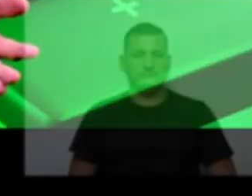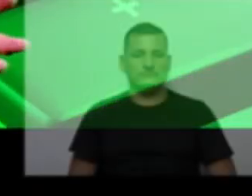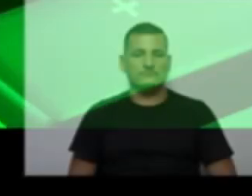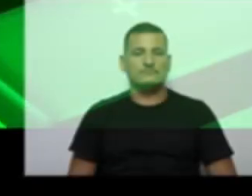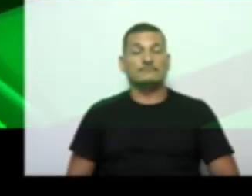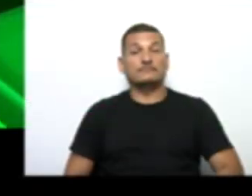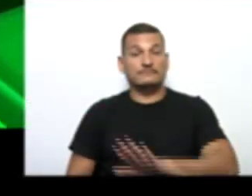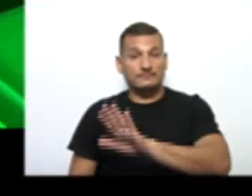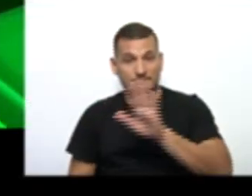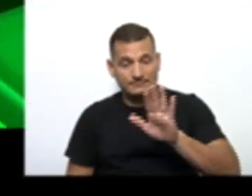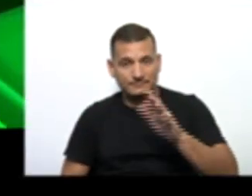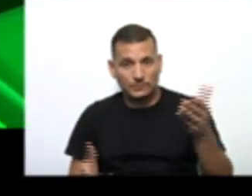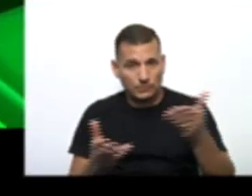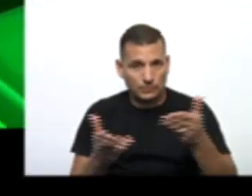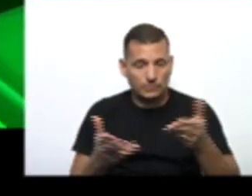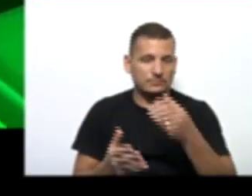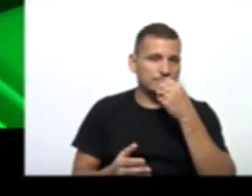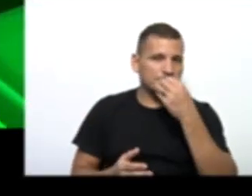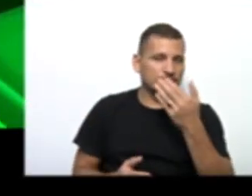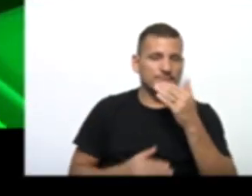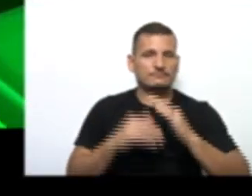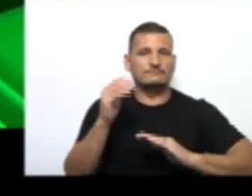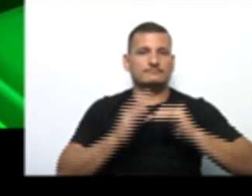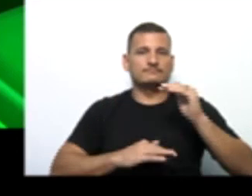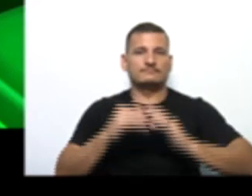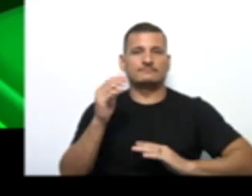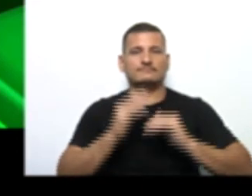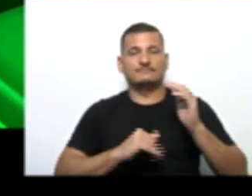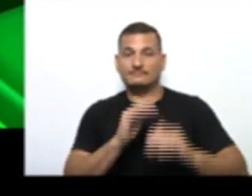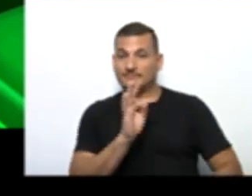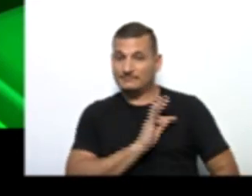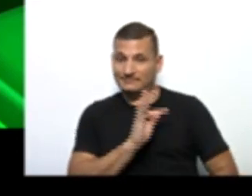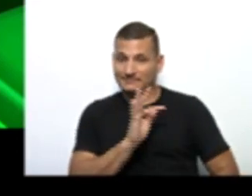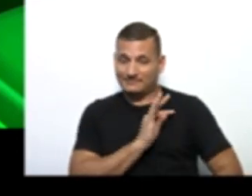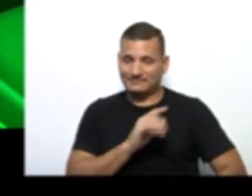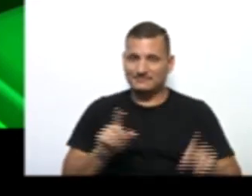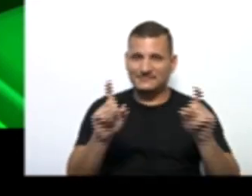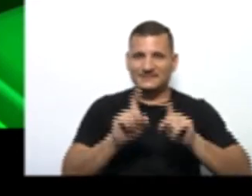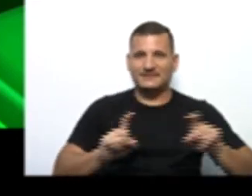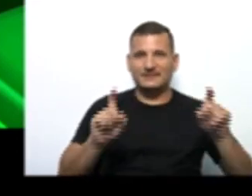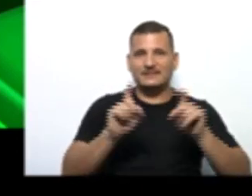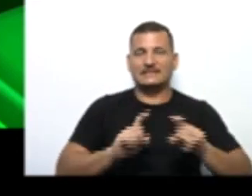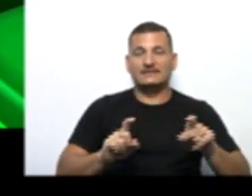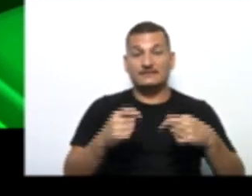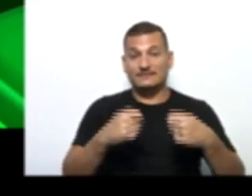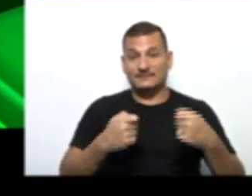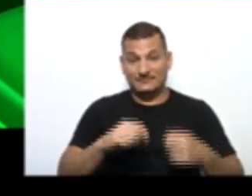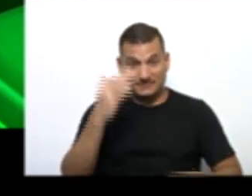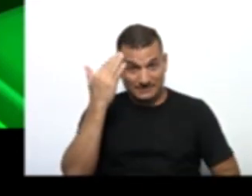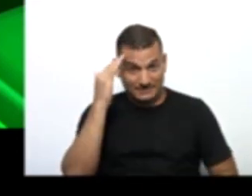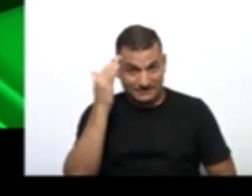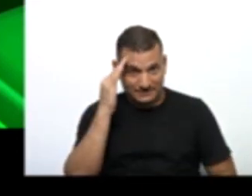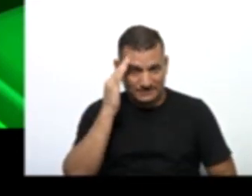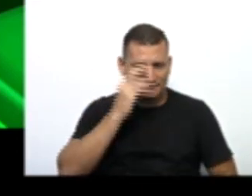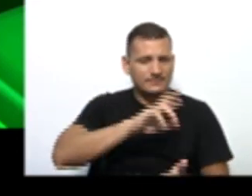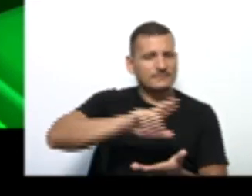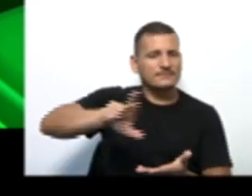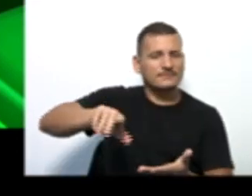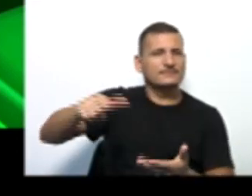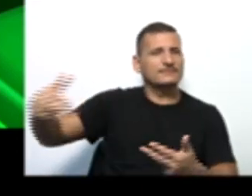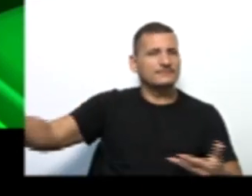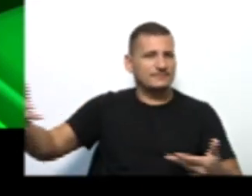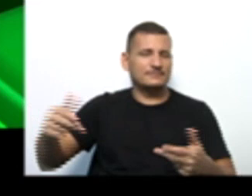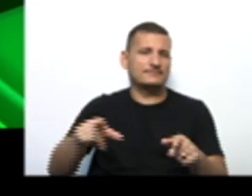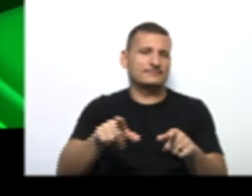Olá! Hoje, um bom profissional técnico em informática para a internet precisa entender, entre outras coisas,